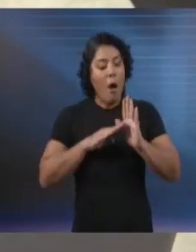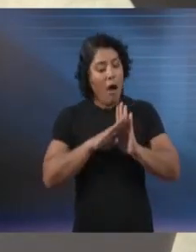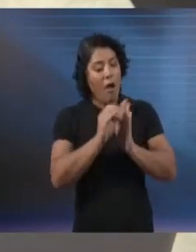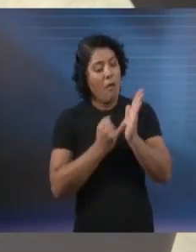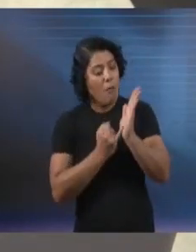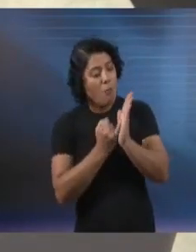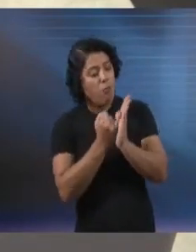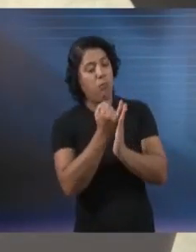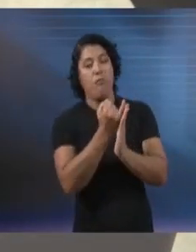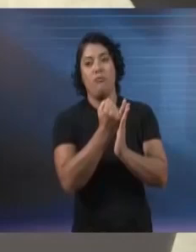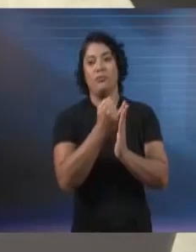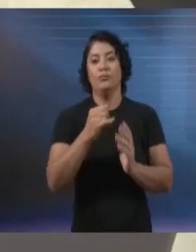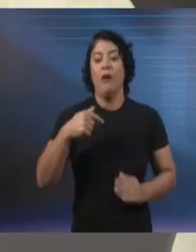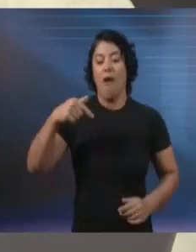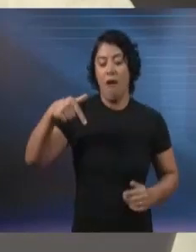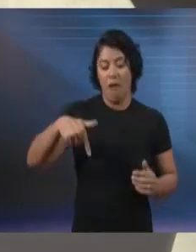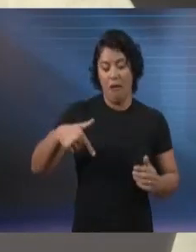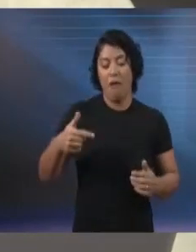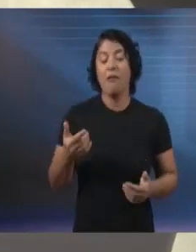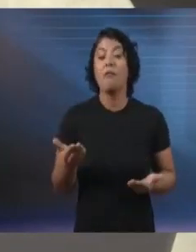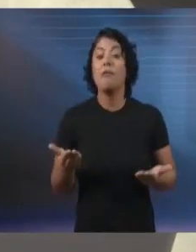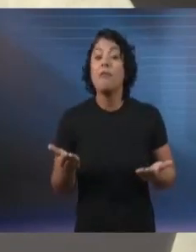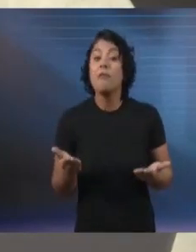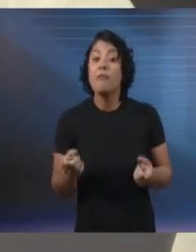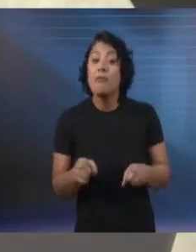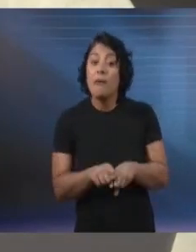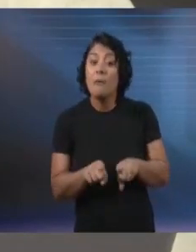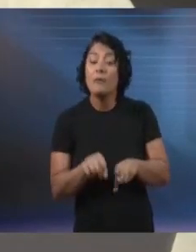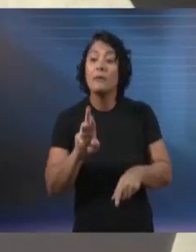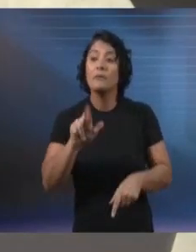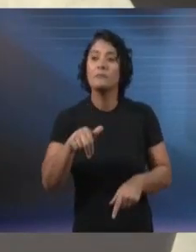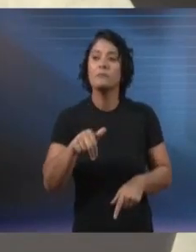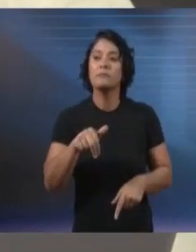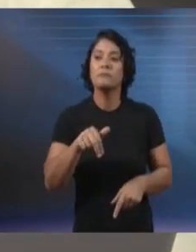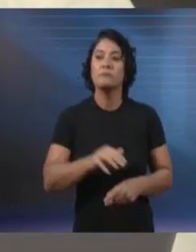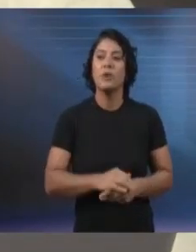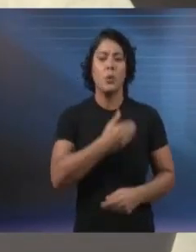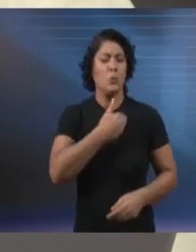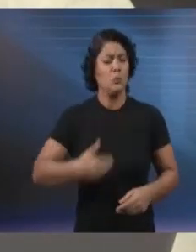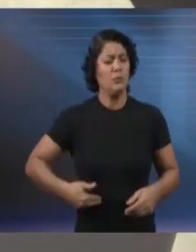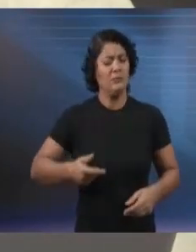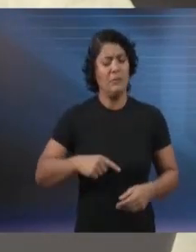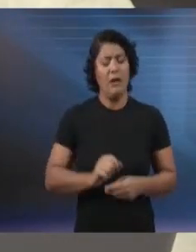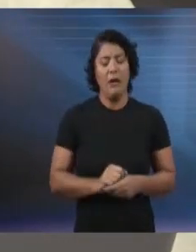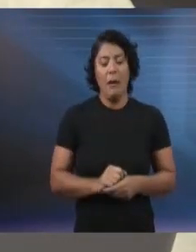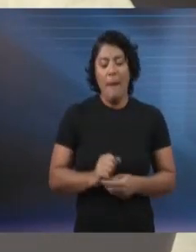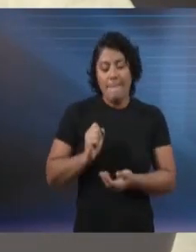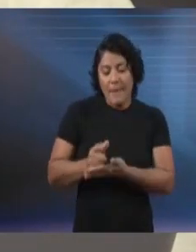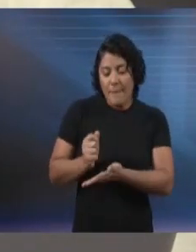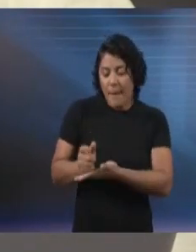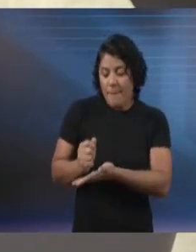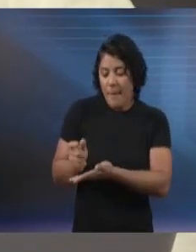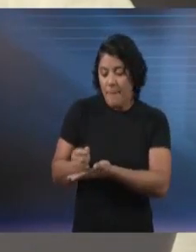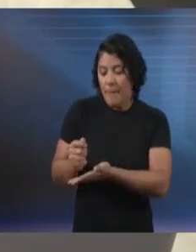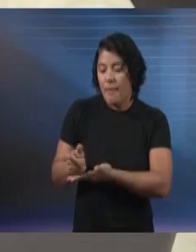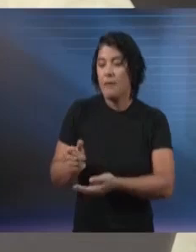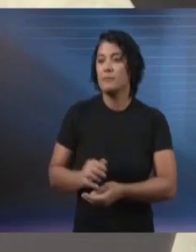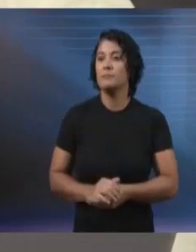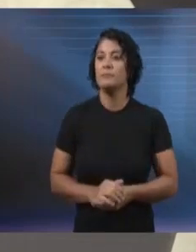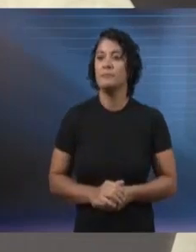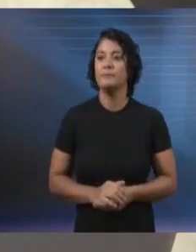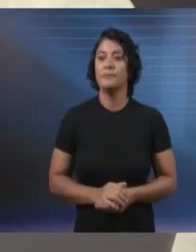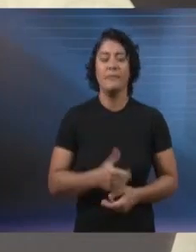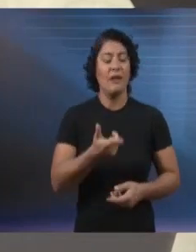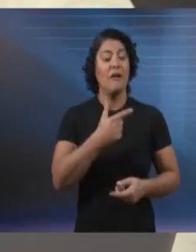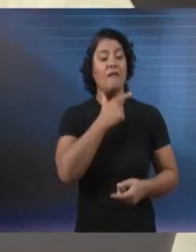aqui no Rio Grande do Norte. Um governo que só tem tomado decisão para aumentar os gastos públicos, a exemplo de cargo na